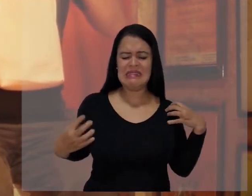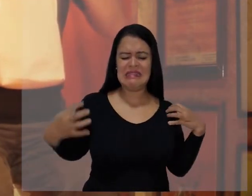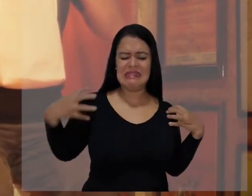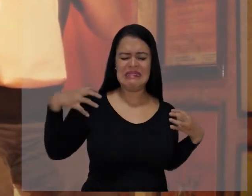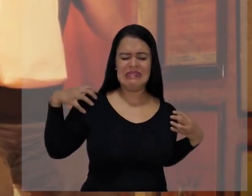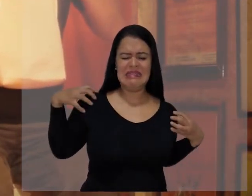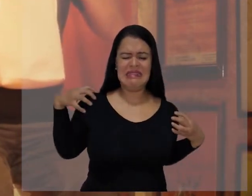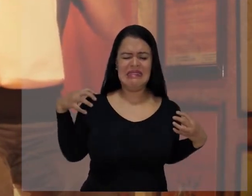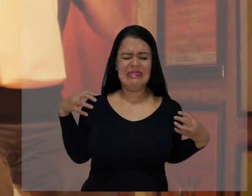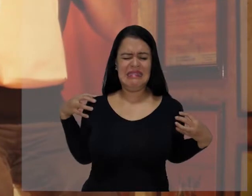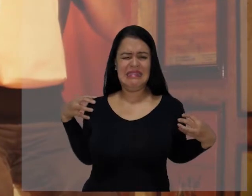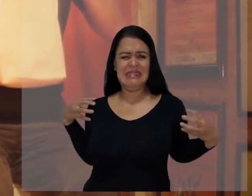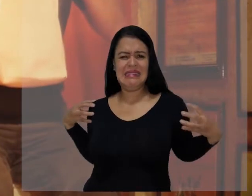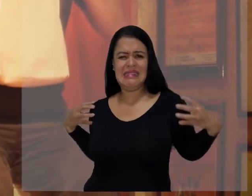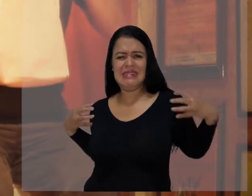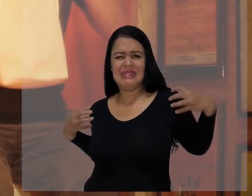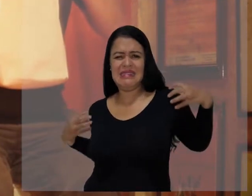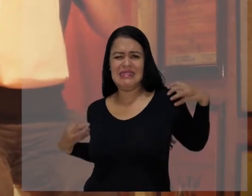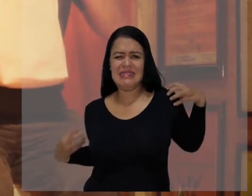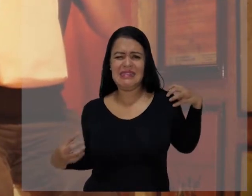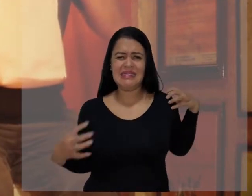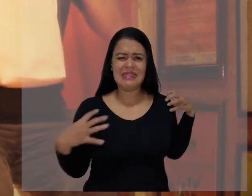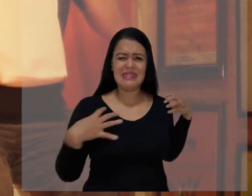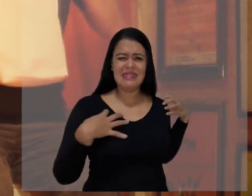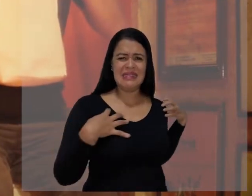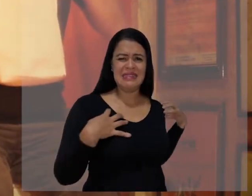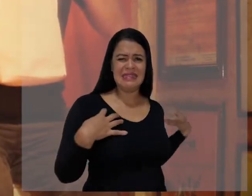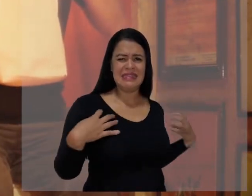Em carne viva. Nua.